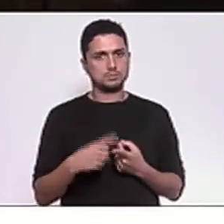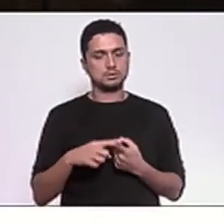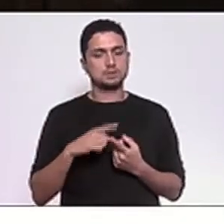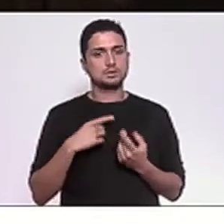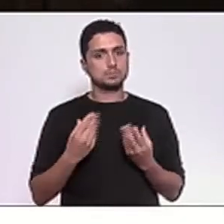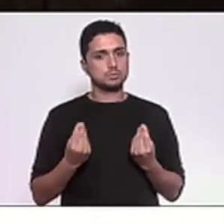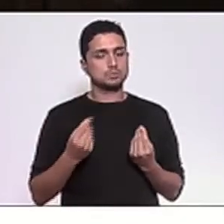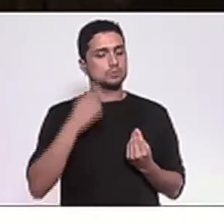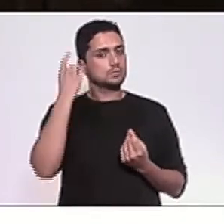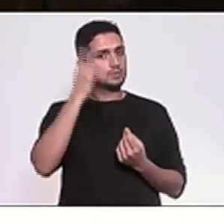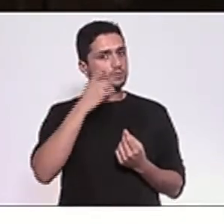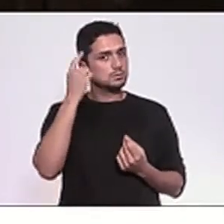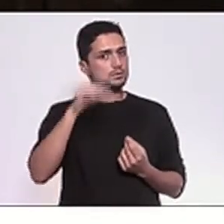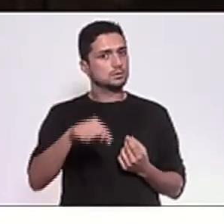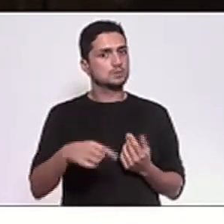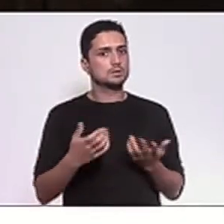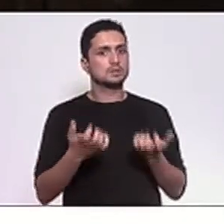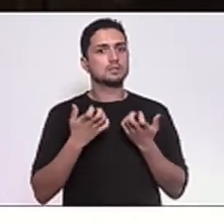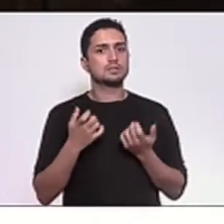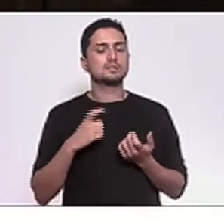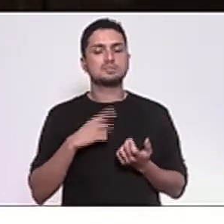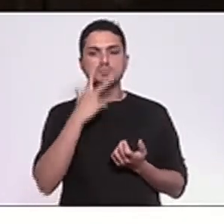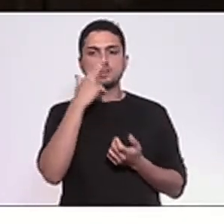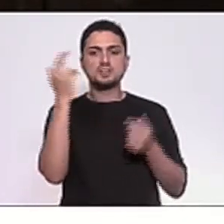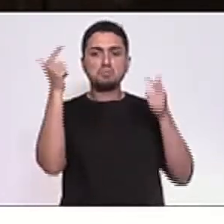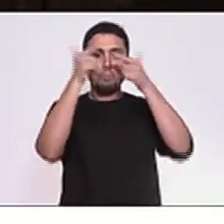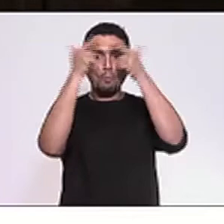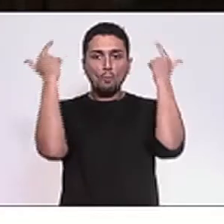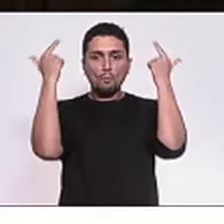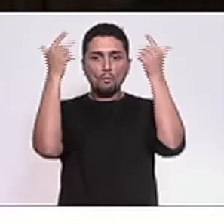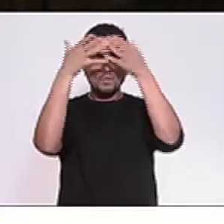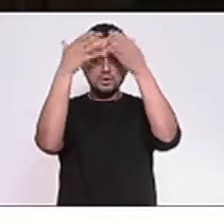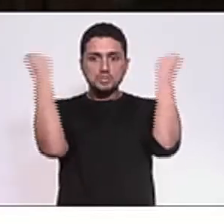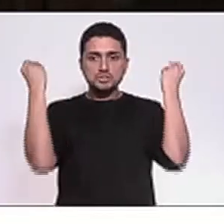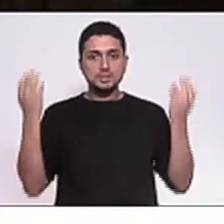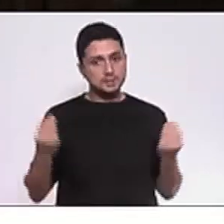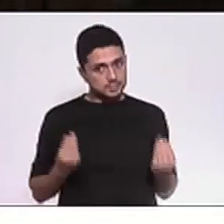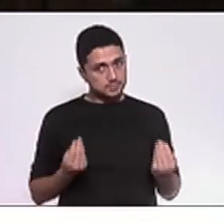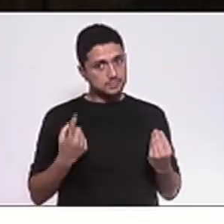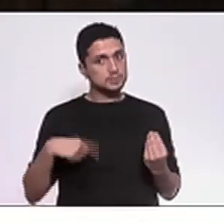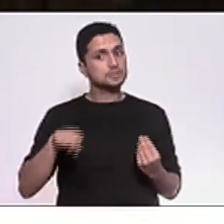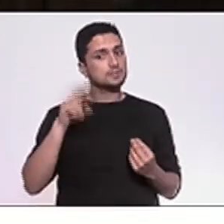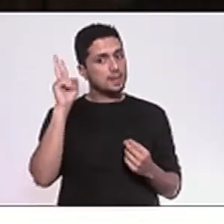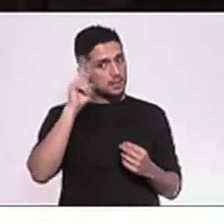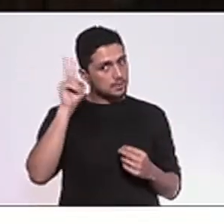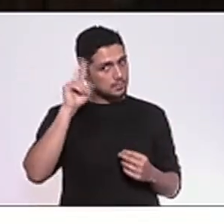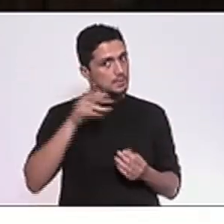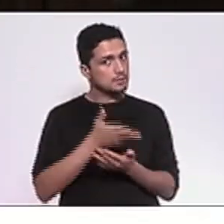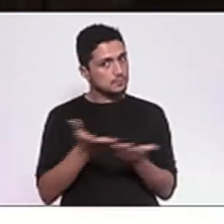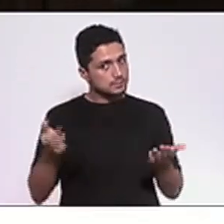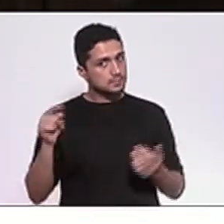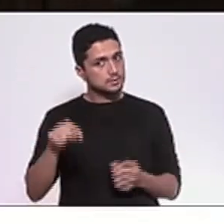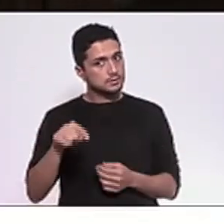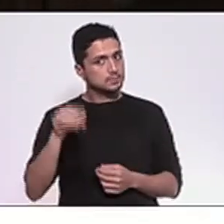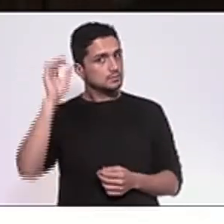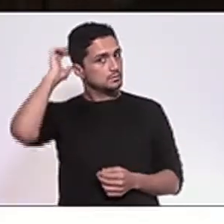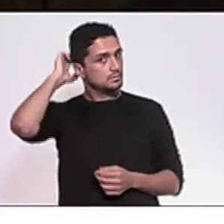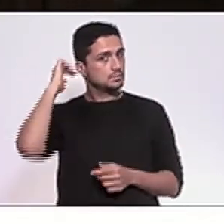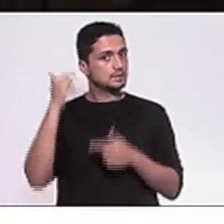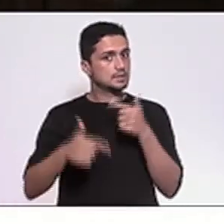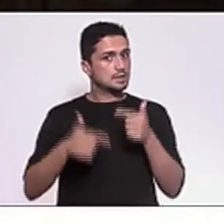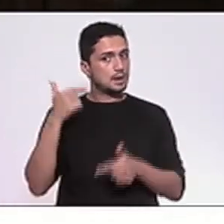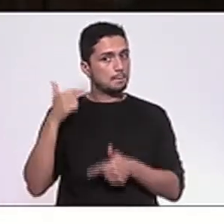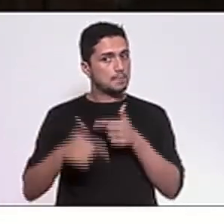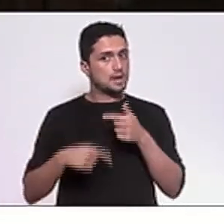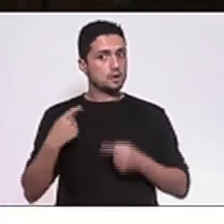muito deputado e deputada que tem a memória curta. Mas estamos aqui para lembrar sempre que quem trabalha com política tem que